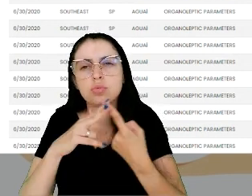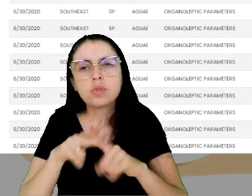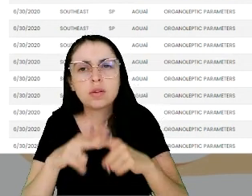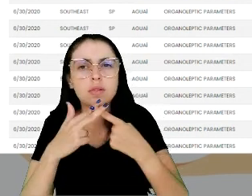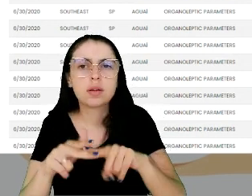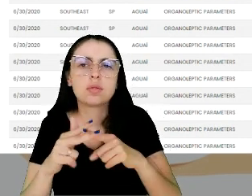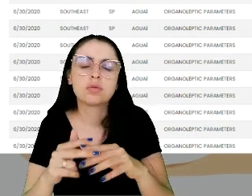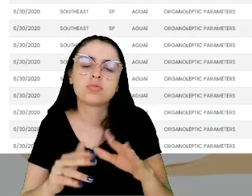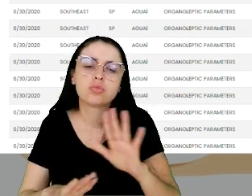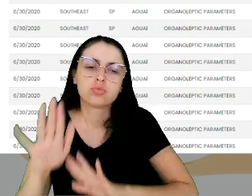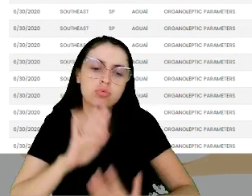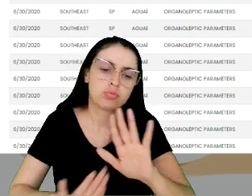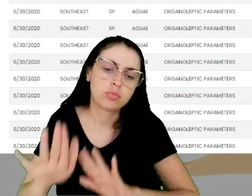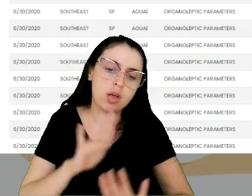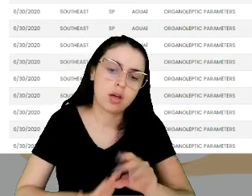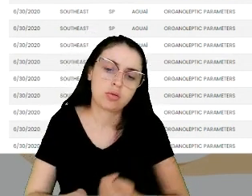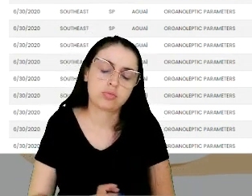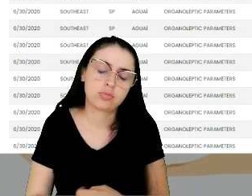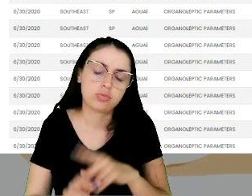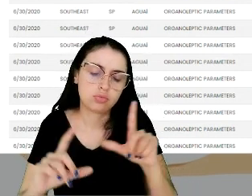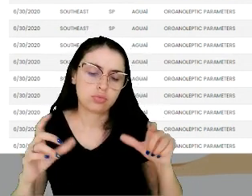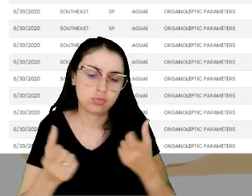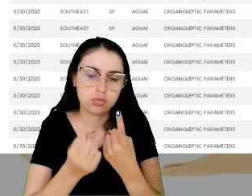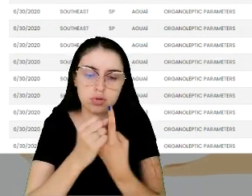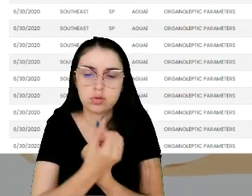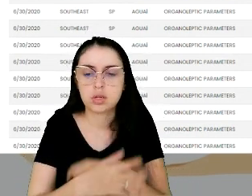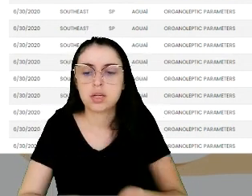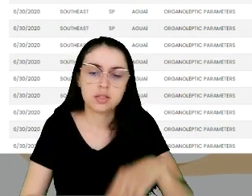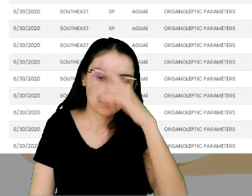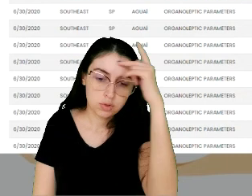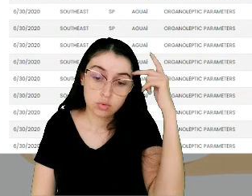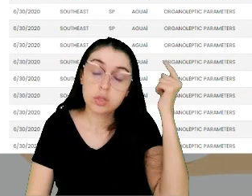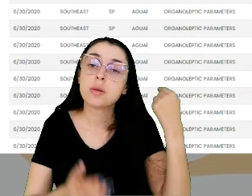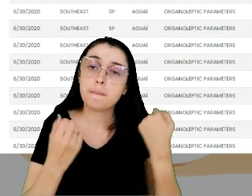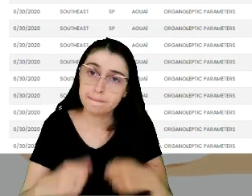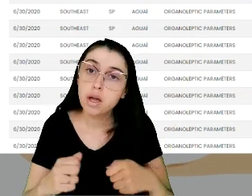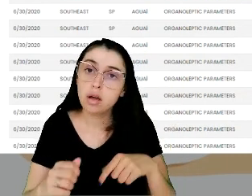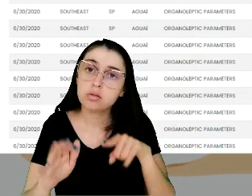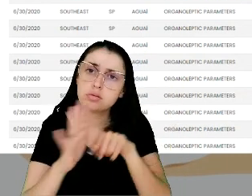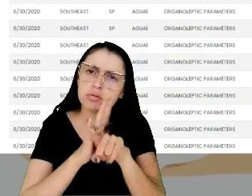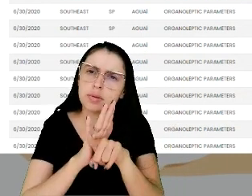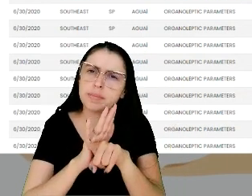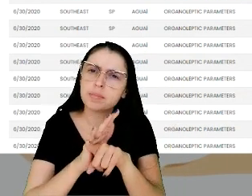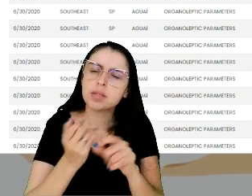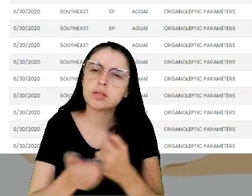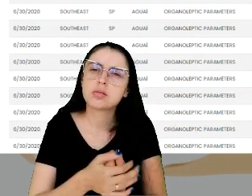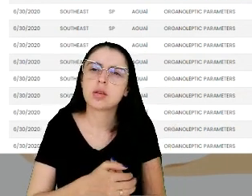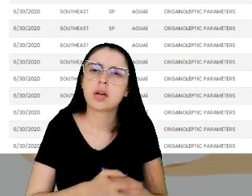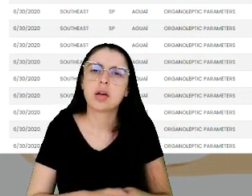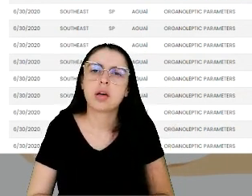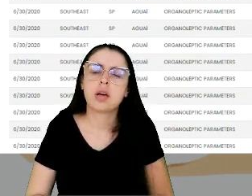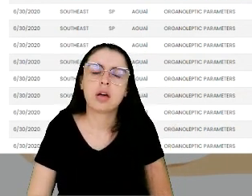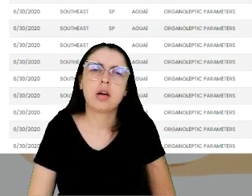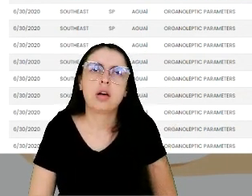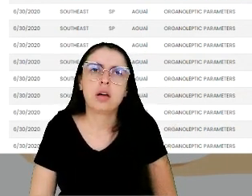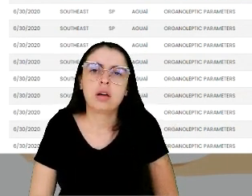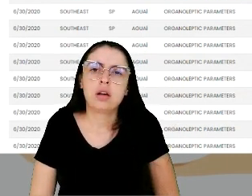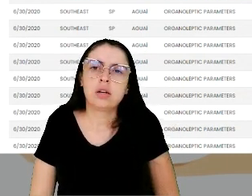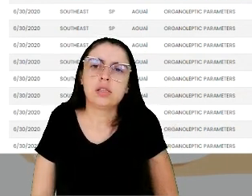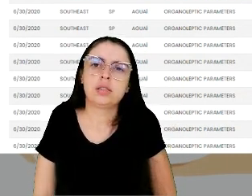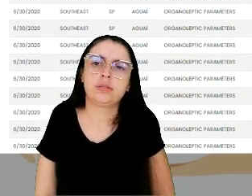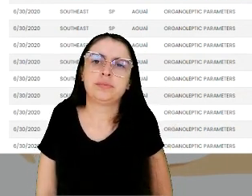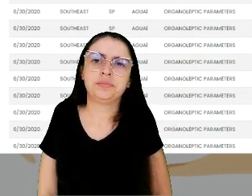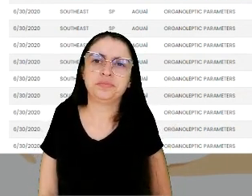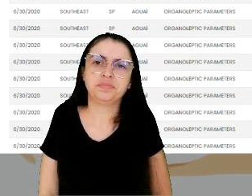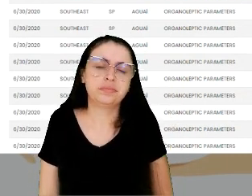de controle social, tá? Para que as pessoas tenham acesso aos resultados das análises de qualidade de água que elas estão